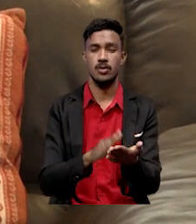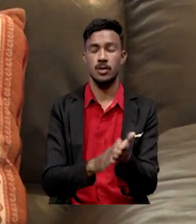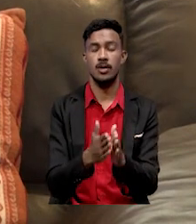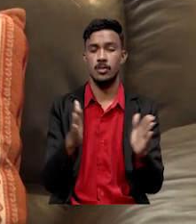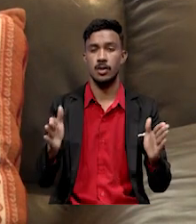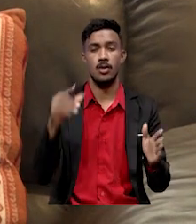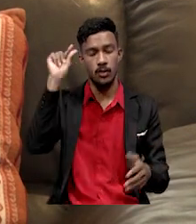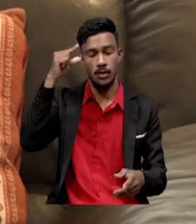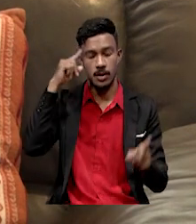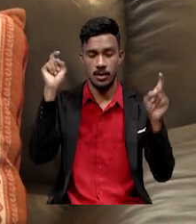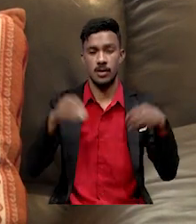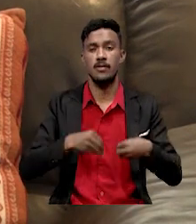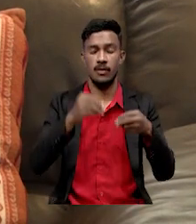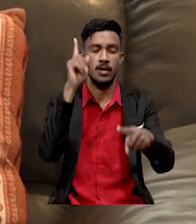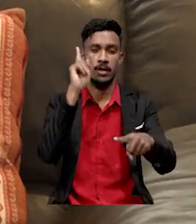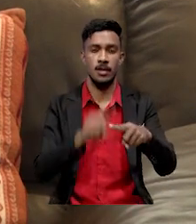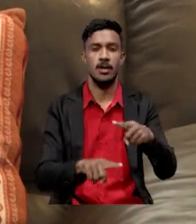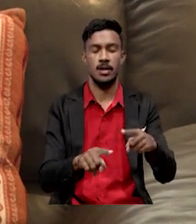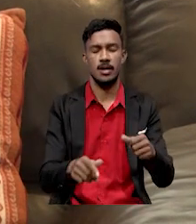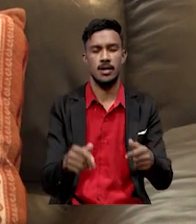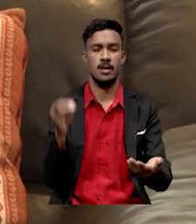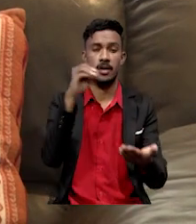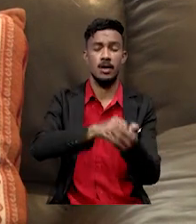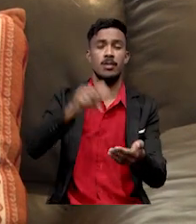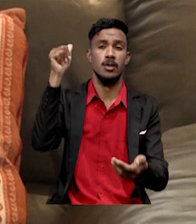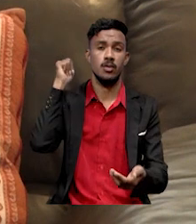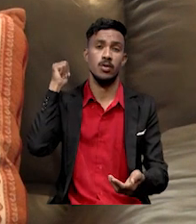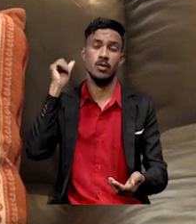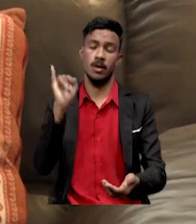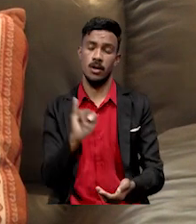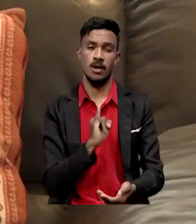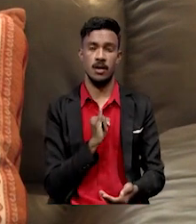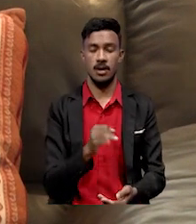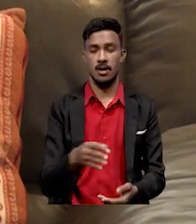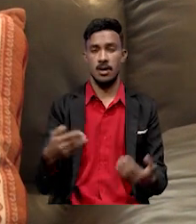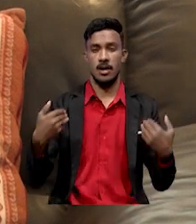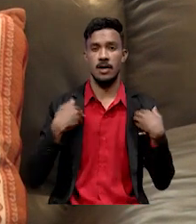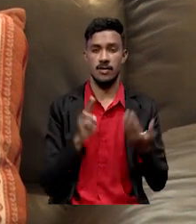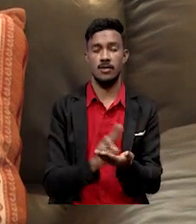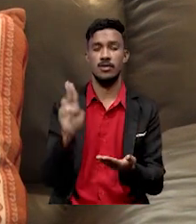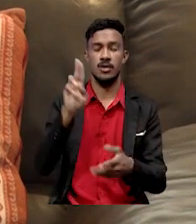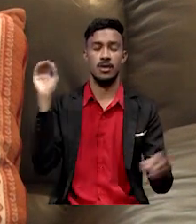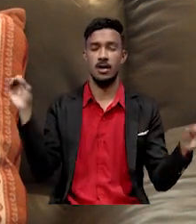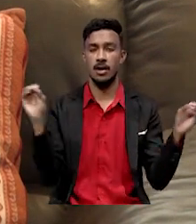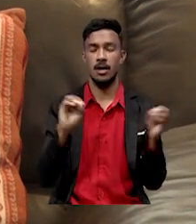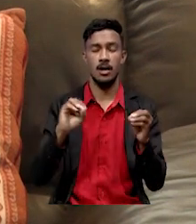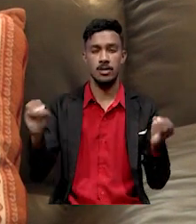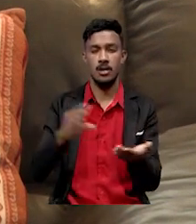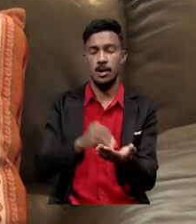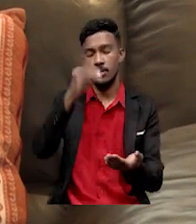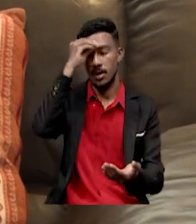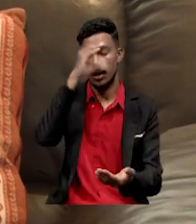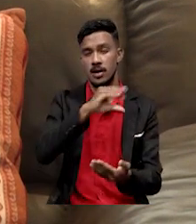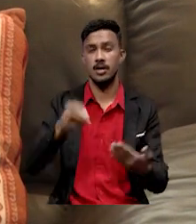onde ele tem que estar onde tomar conta, né? Então tomar conta que não é que tem que ser a universidade de nós aprende de atua e recurso e nós aprende